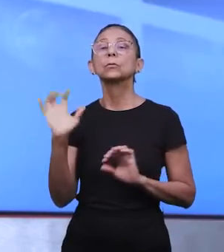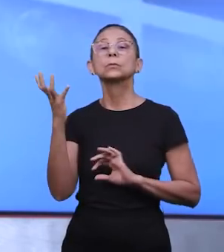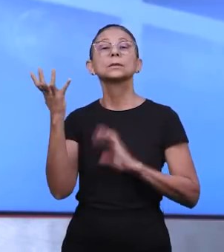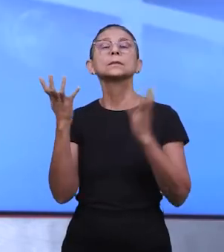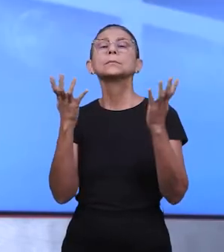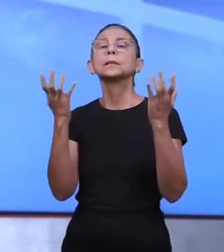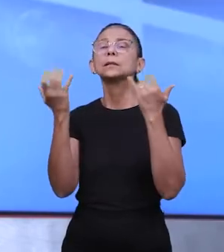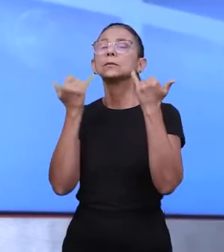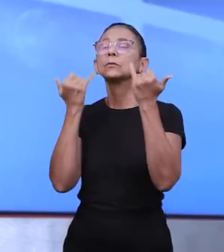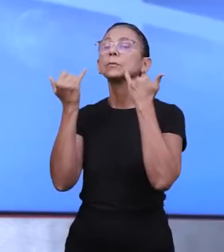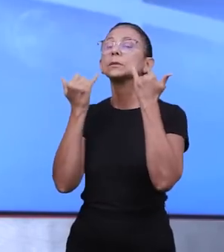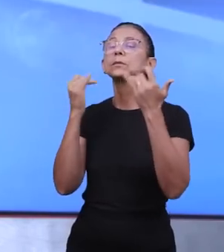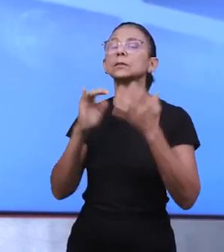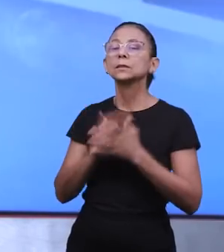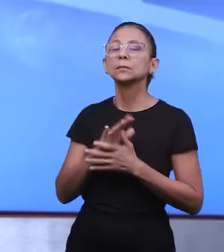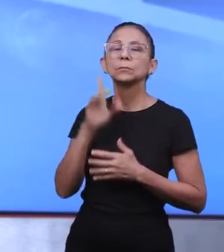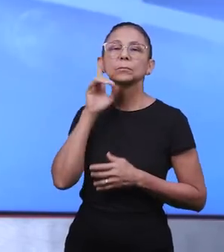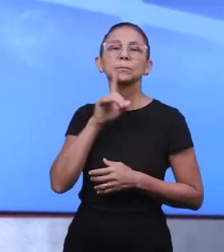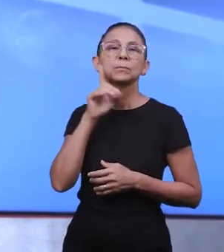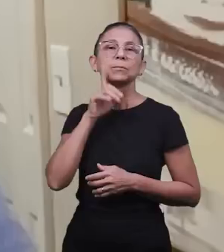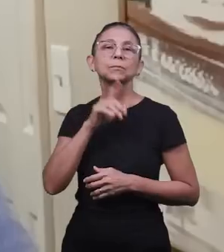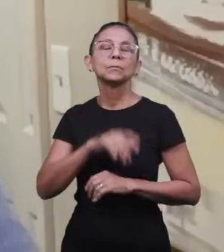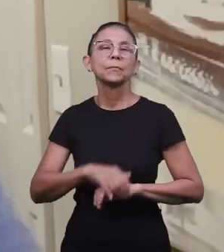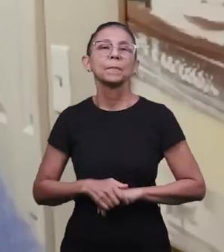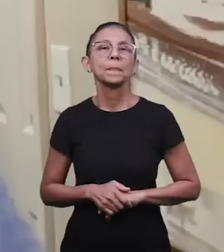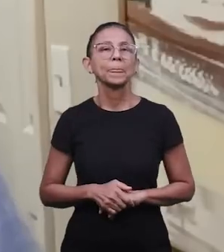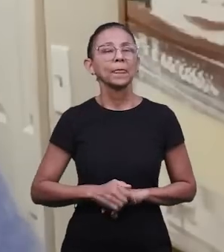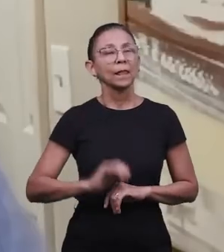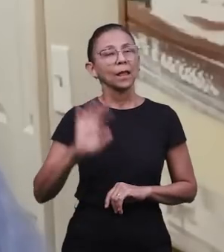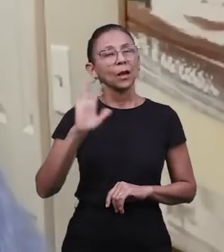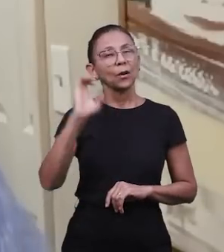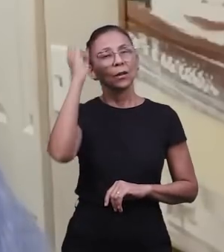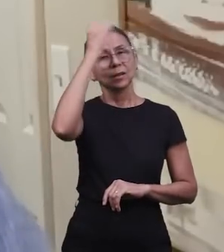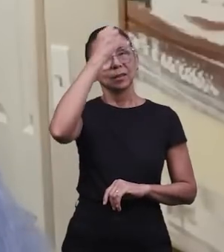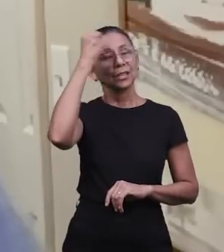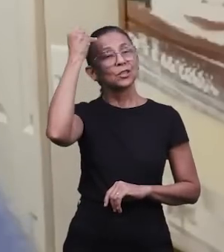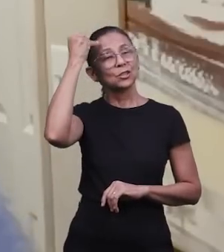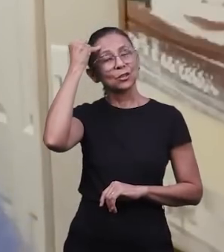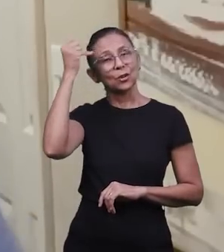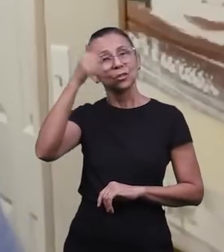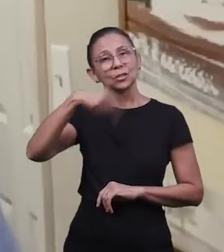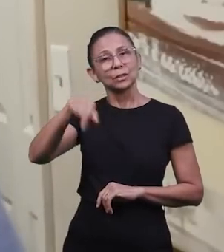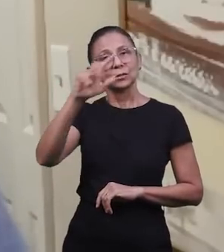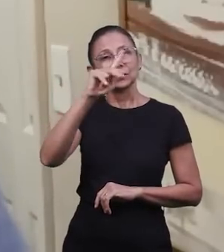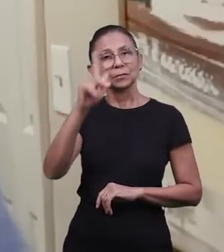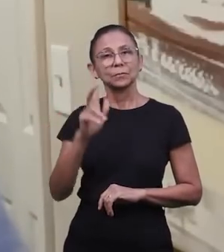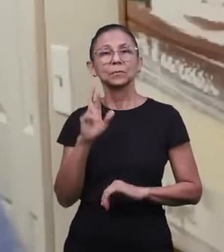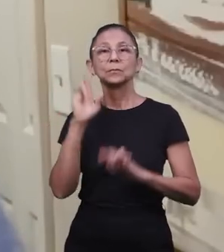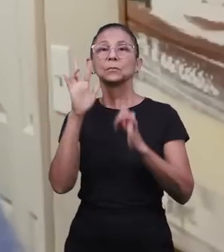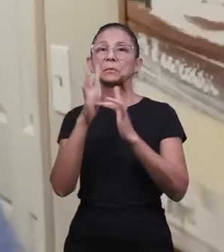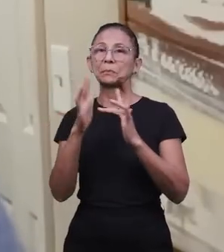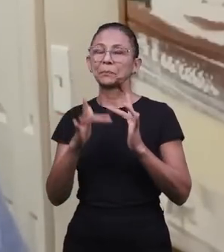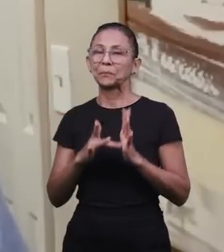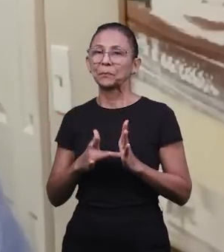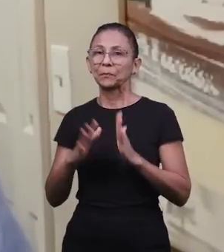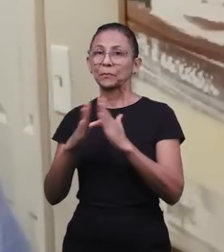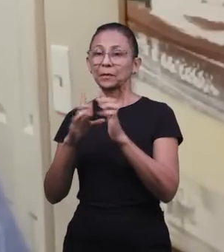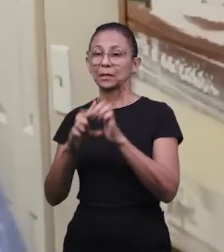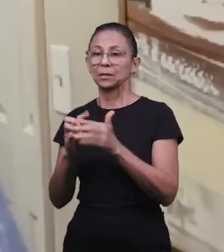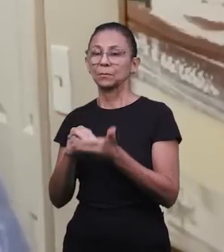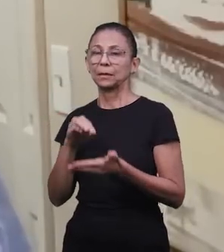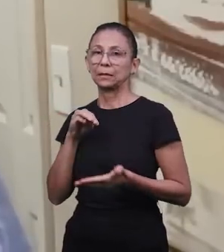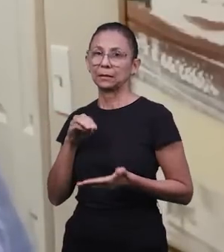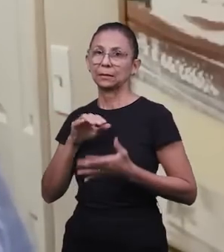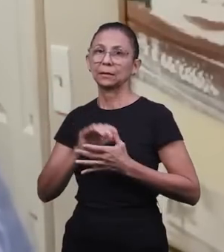é que estão as notícias nos Estados Unidos? Olá, Jorge e demais irmãos, a paz do Senhor Jesus. A Igreja